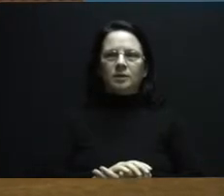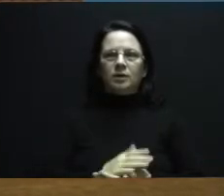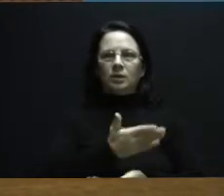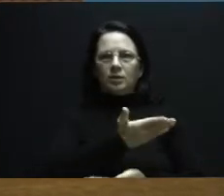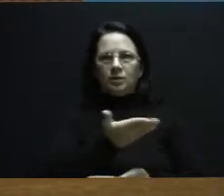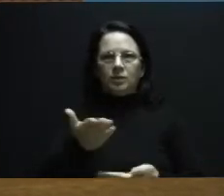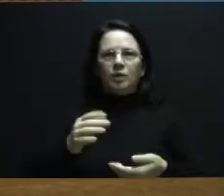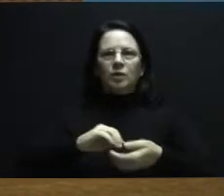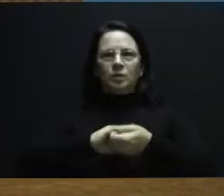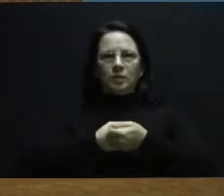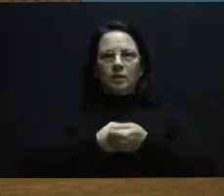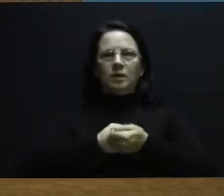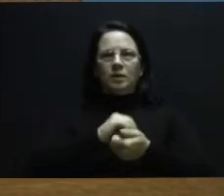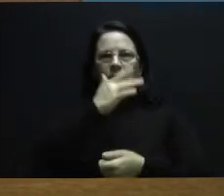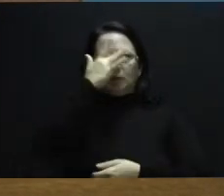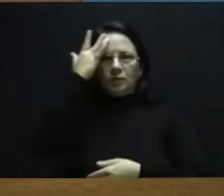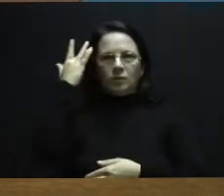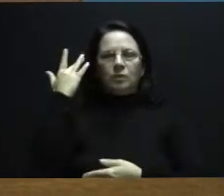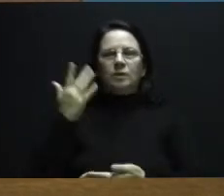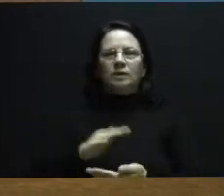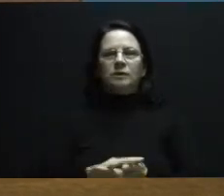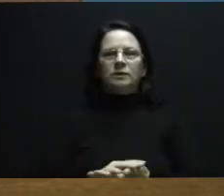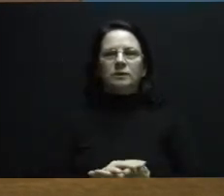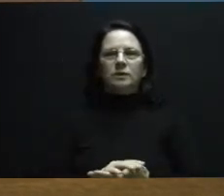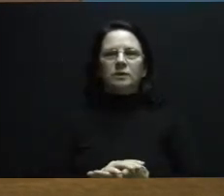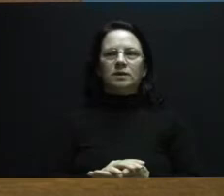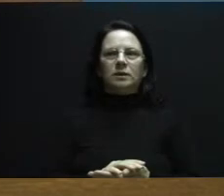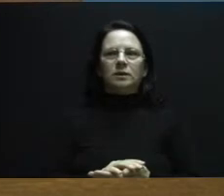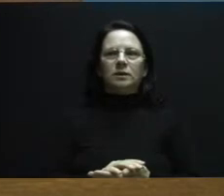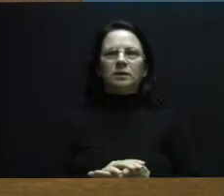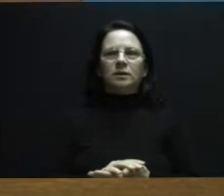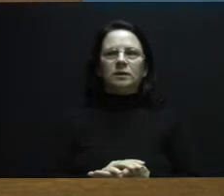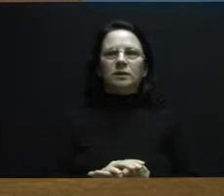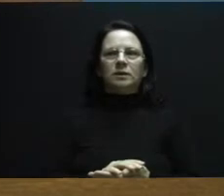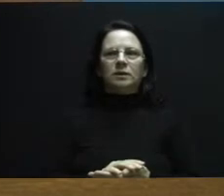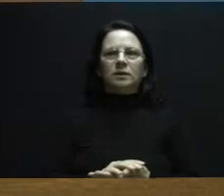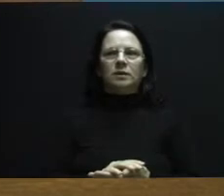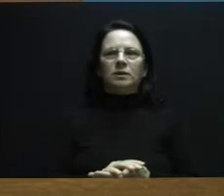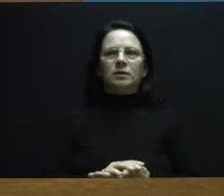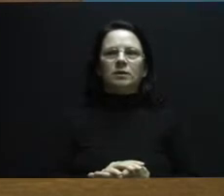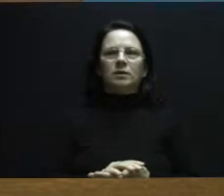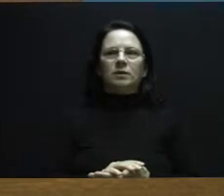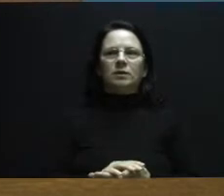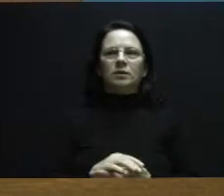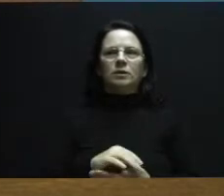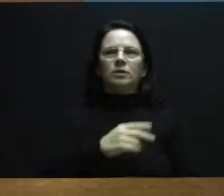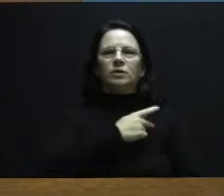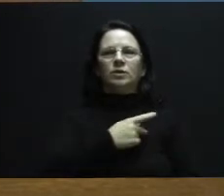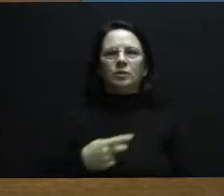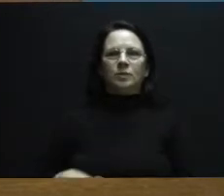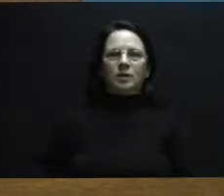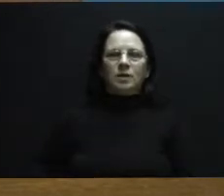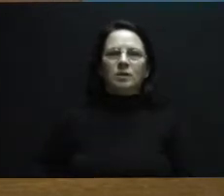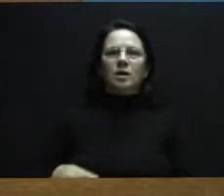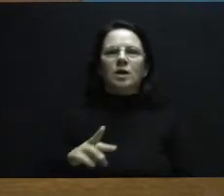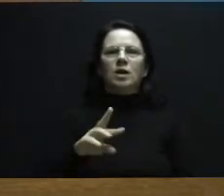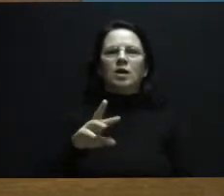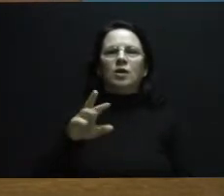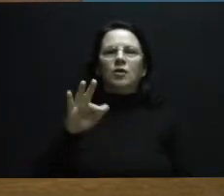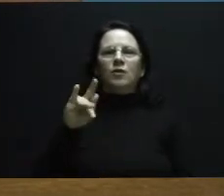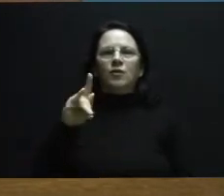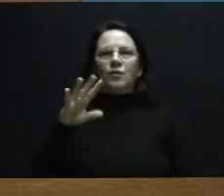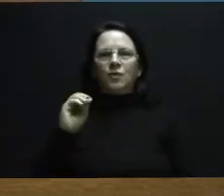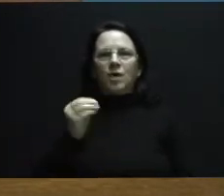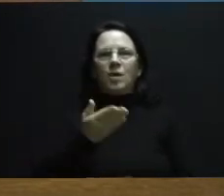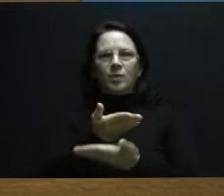autoridades eclesiais aqui presentes. Quero saudar também na pessoa do nosso presidente, Roxinho, todos os nossos